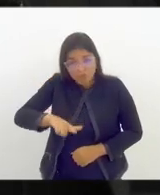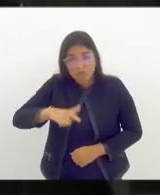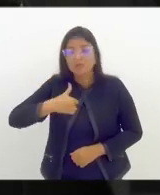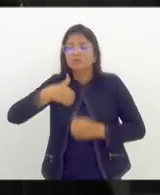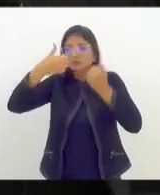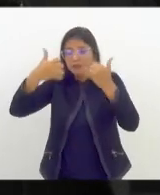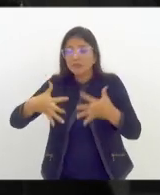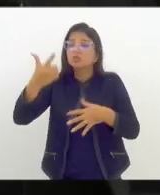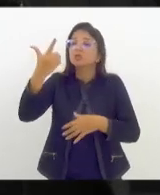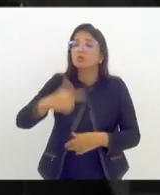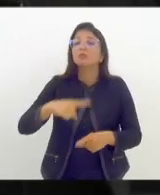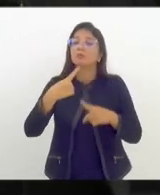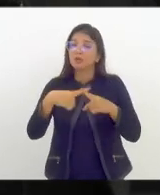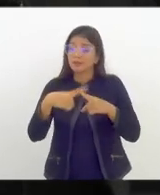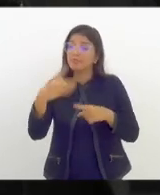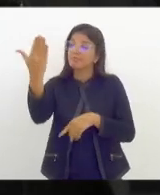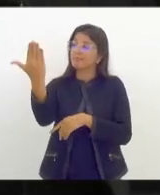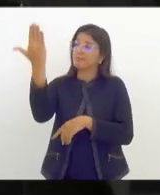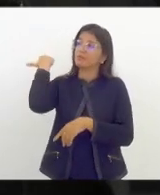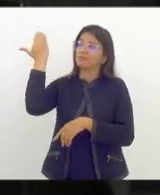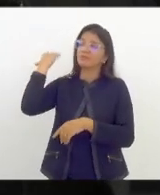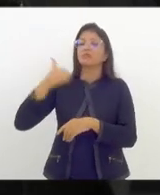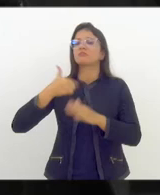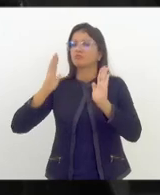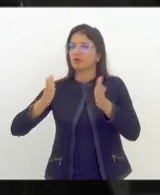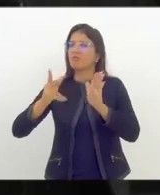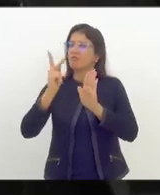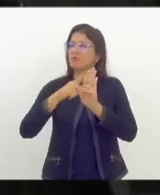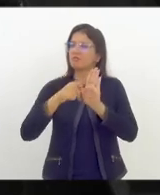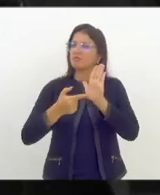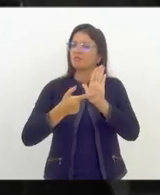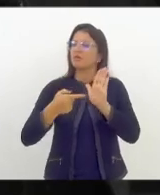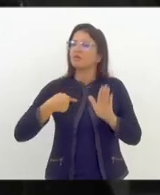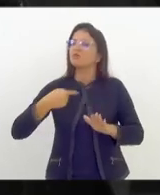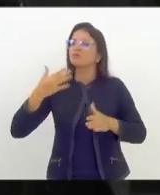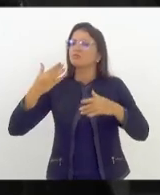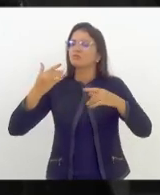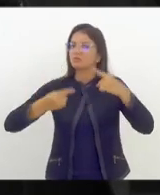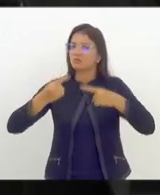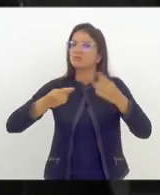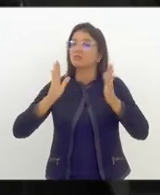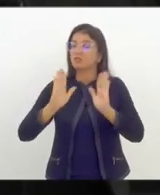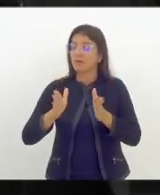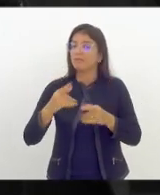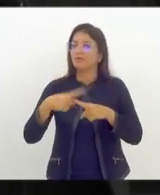repetir a discussão que fiz sobre esse projeto quando da sua primeira discussão.